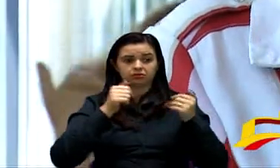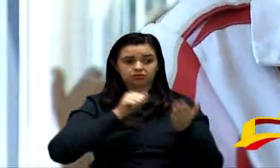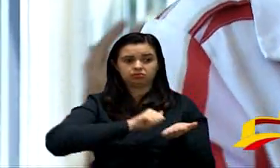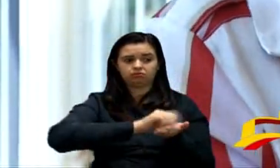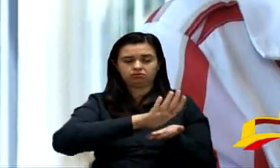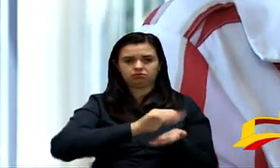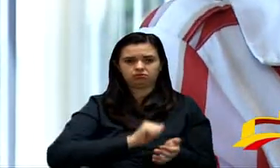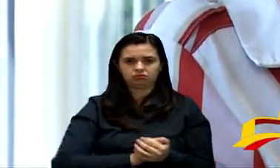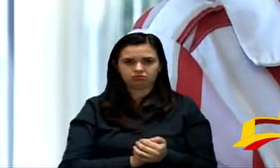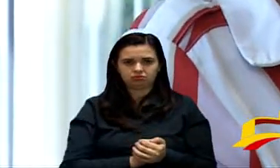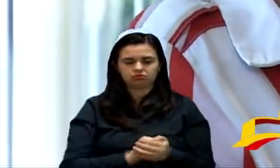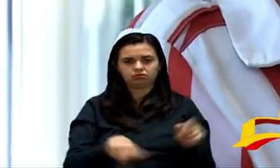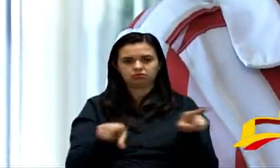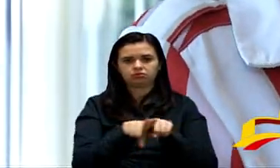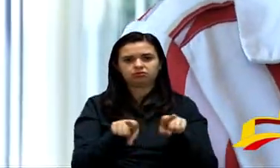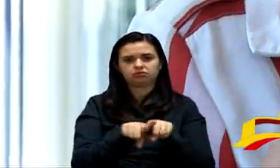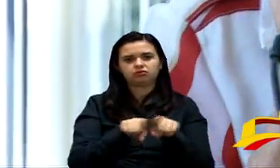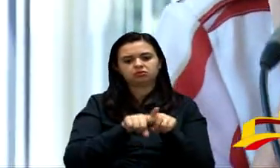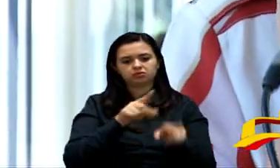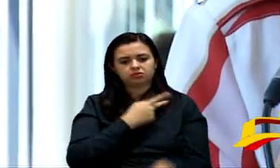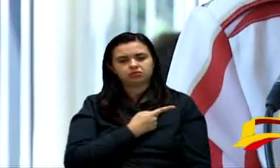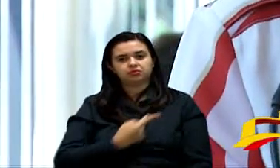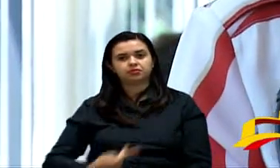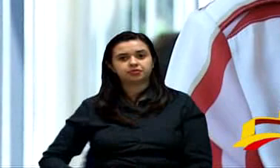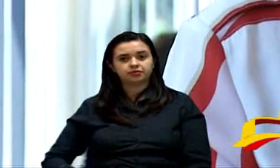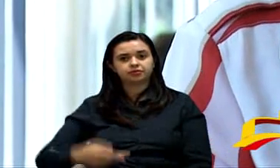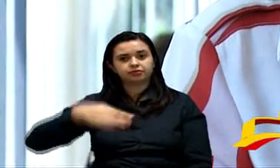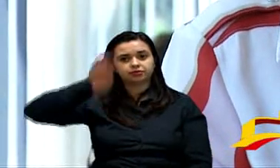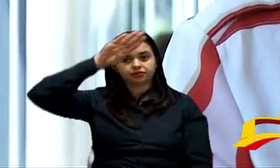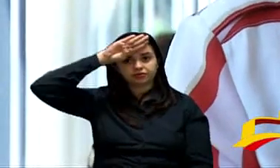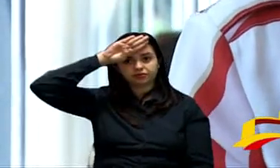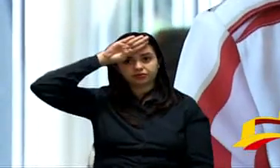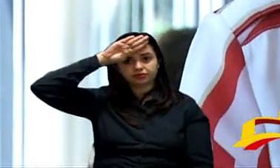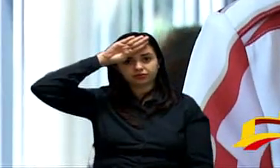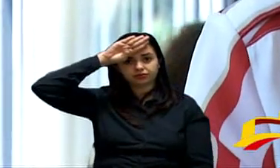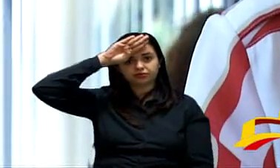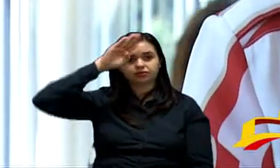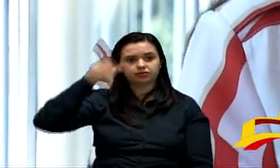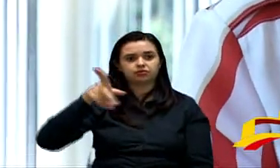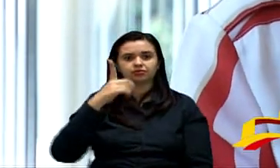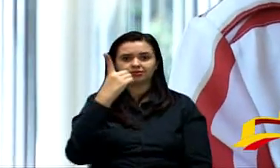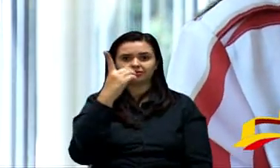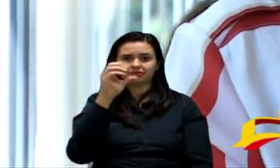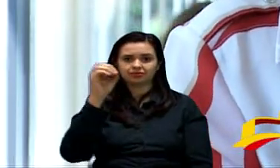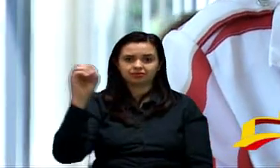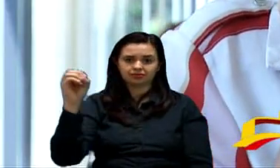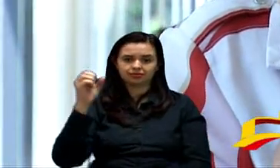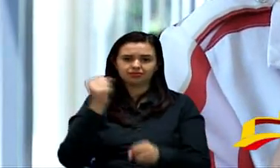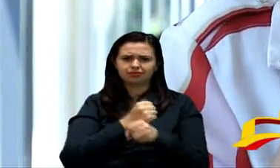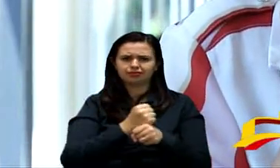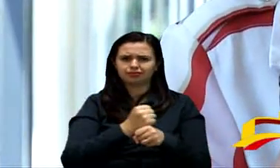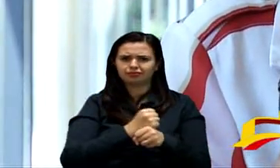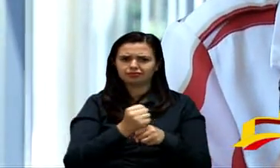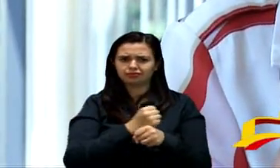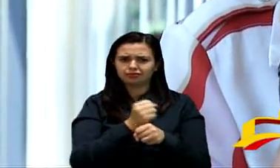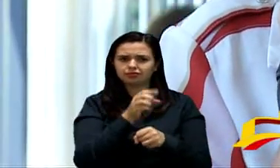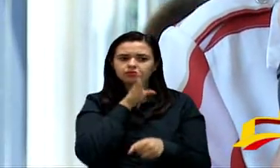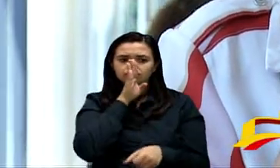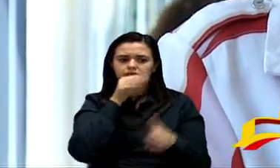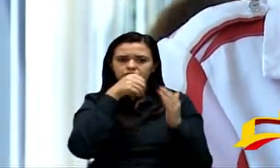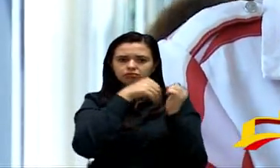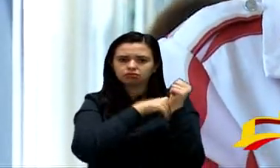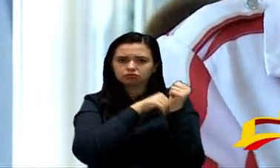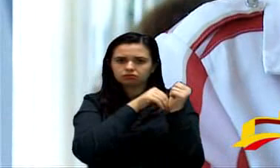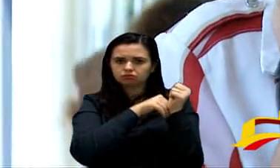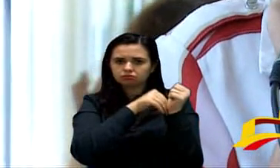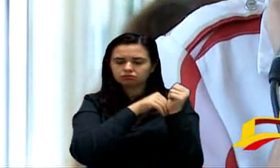da República decretou 100 anos de sigilo sobre essa questão. Eu não vejo nenhum vereador aqui da